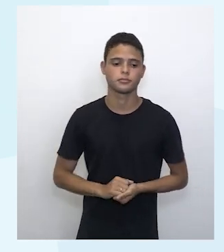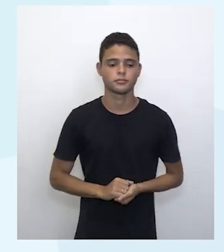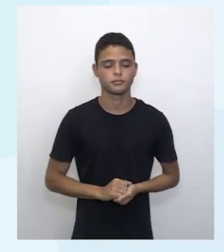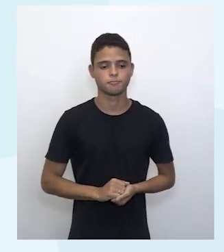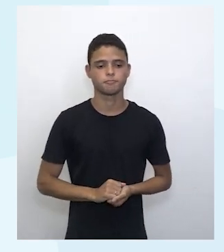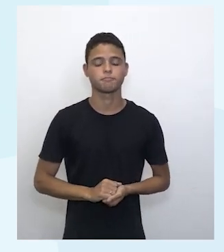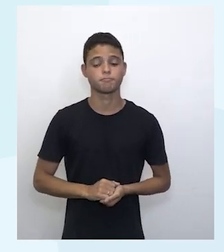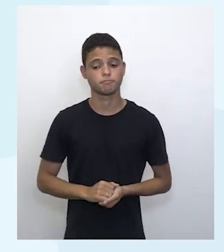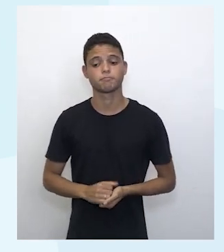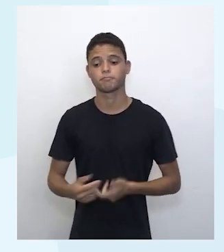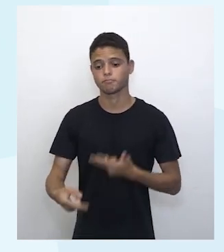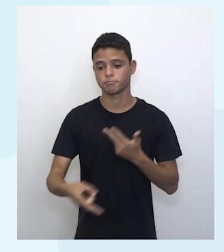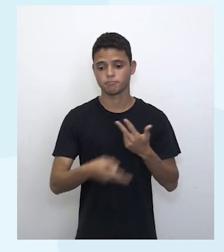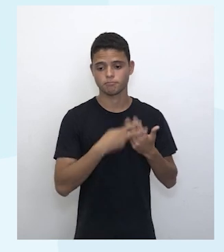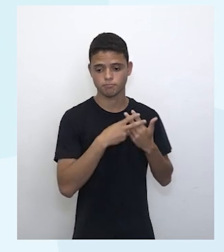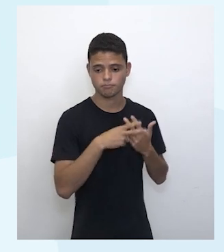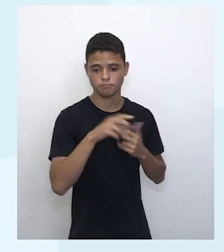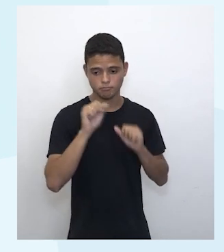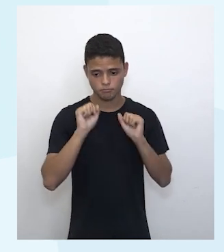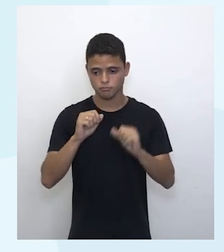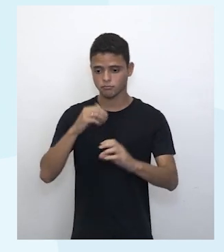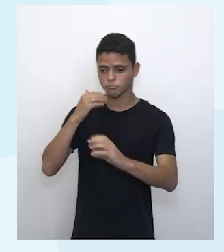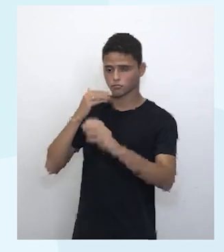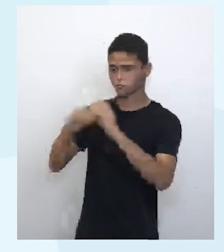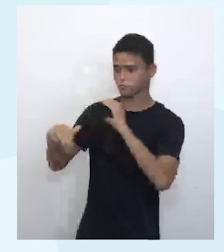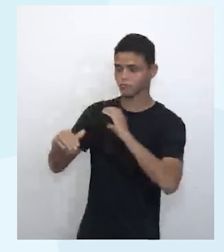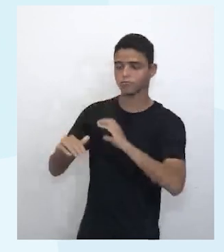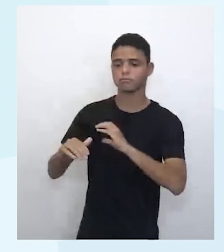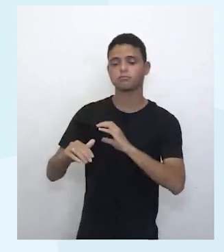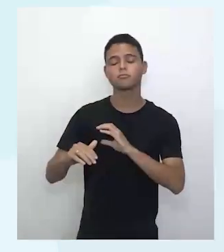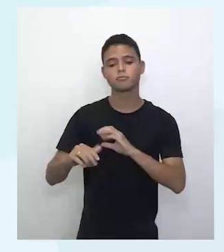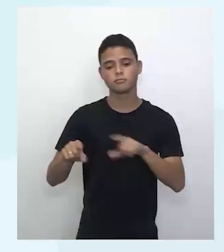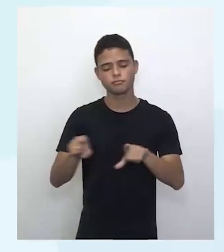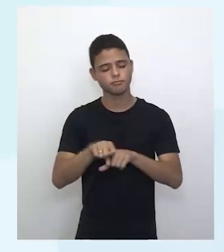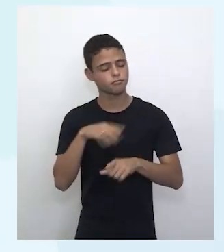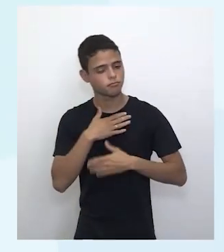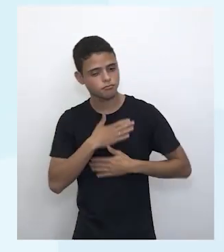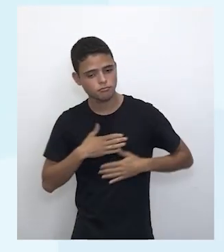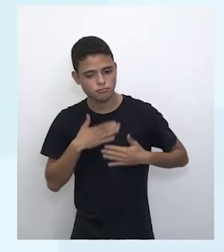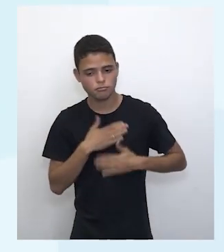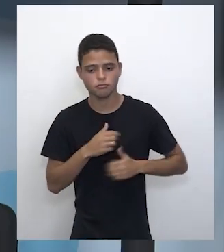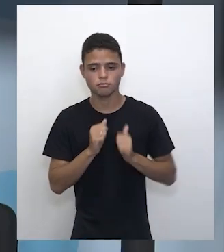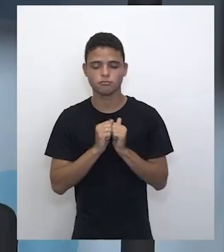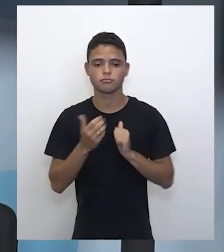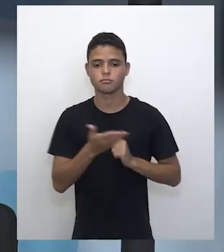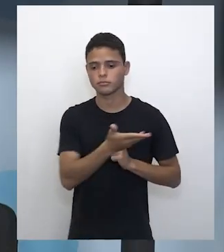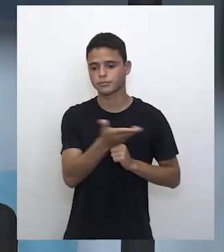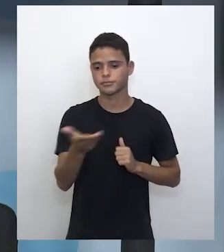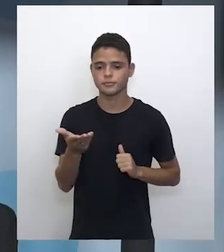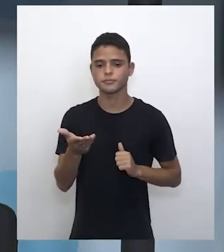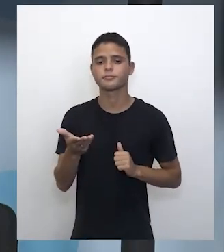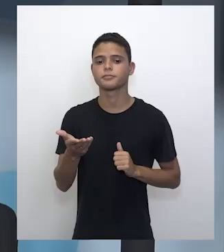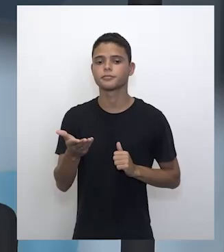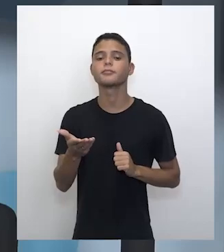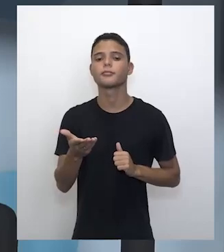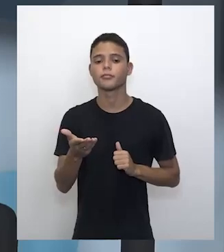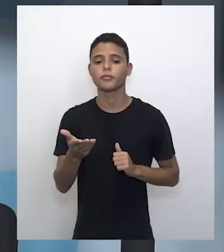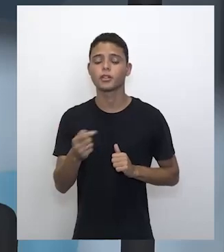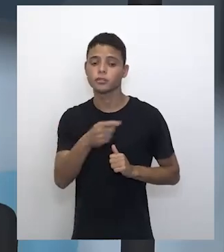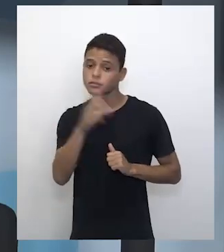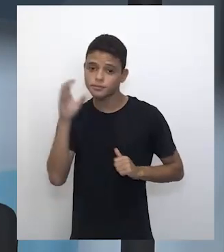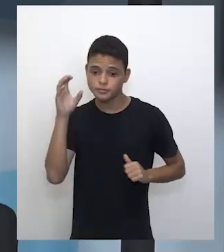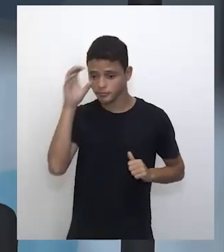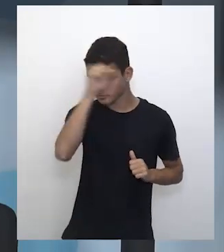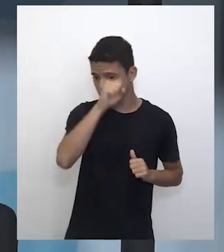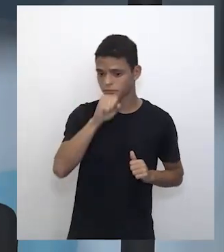CMSP_EM, marca a gente, pode fazer pergunta, manda no direct, será um prazer falar com vocês. Gente, foi um prazer, eu espero que vocês tenham aprendido um